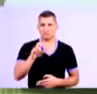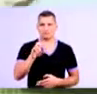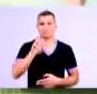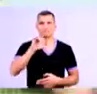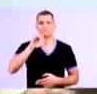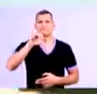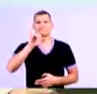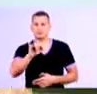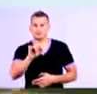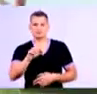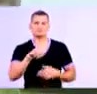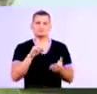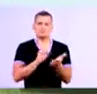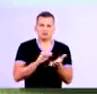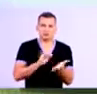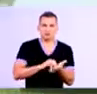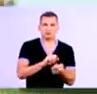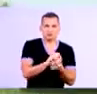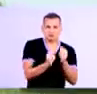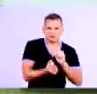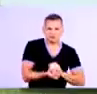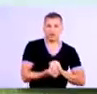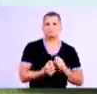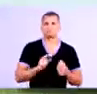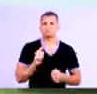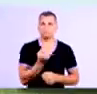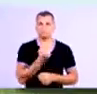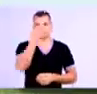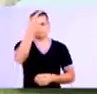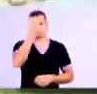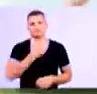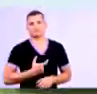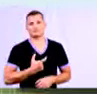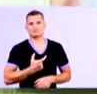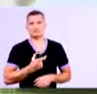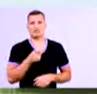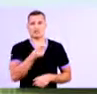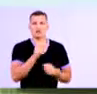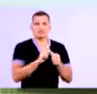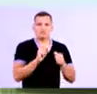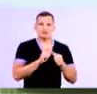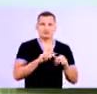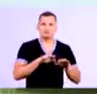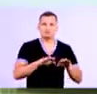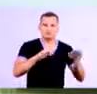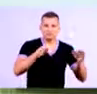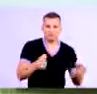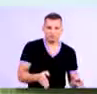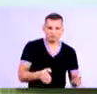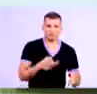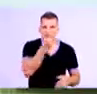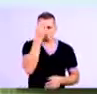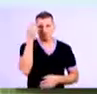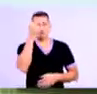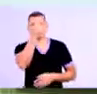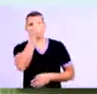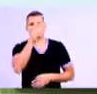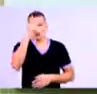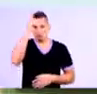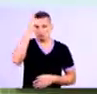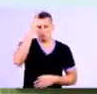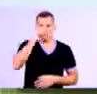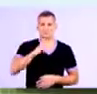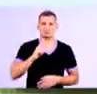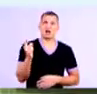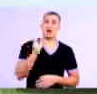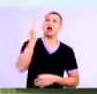totalmente inadequados para o nosso perfil. Tá? Eles fazem móveis para pessoas lá da Alemanha que tem 1,80 m, 1,90 m, e o